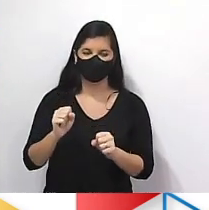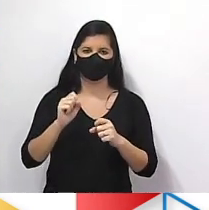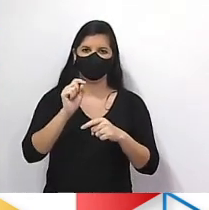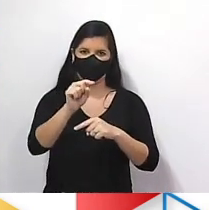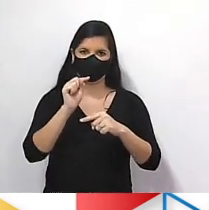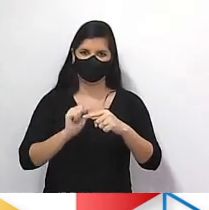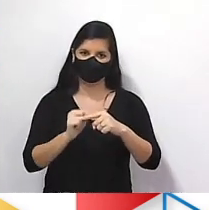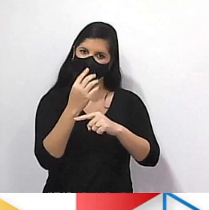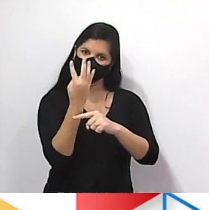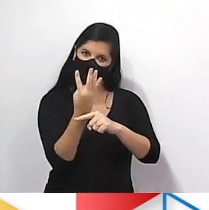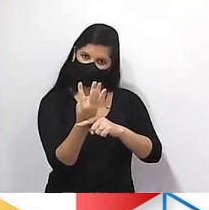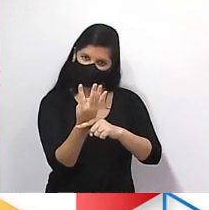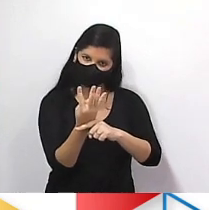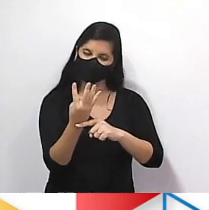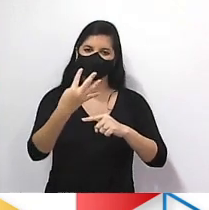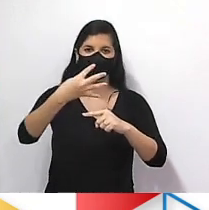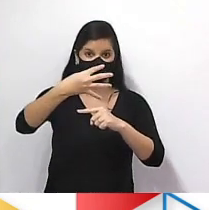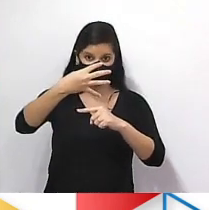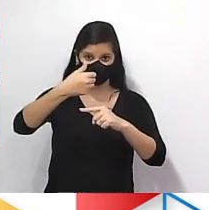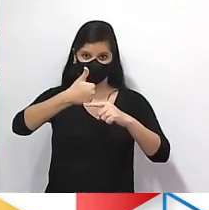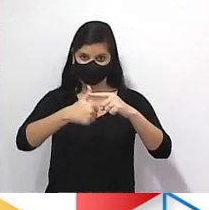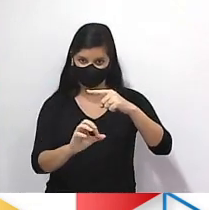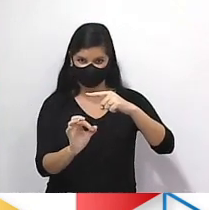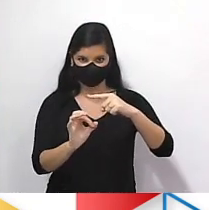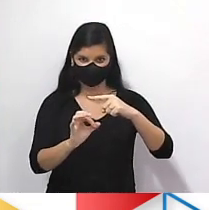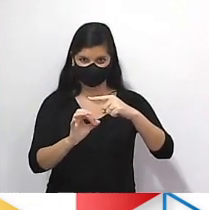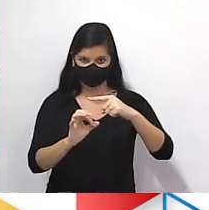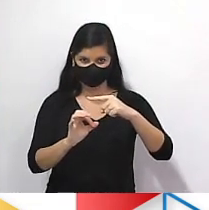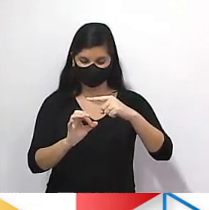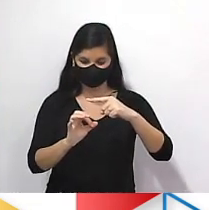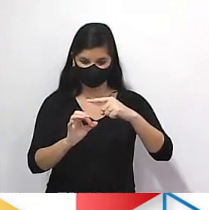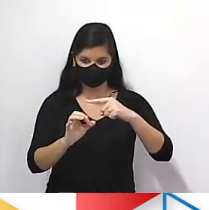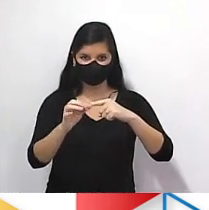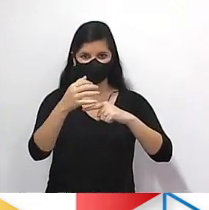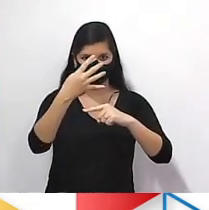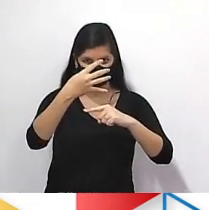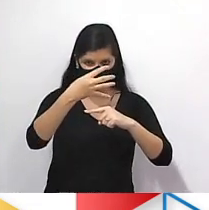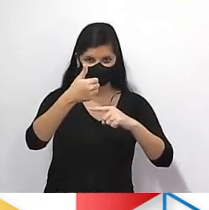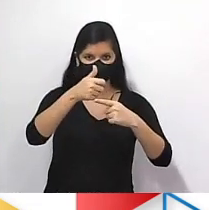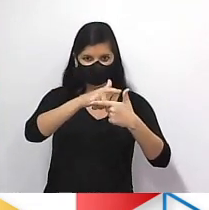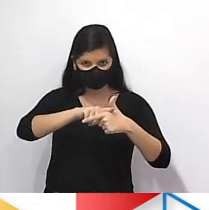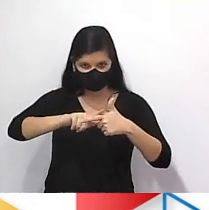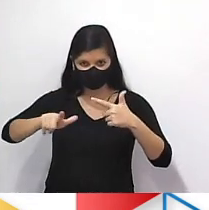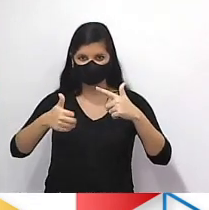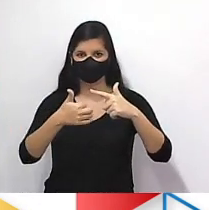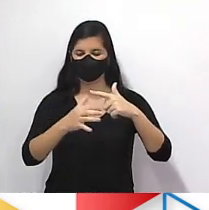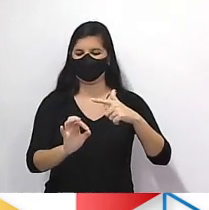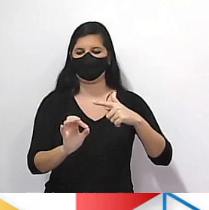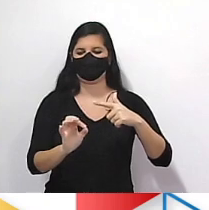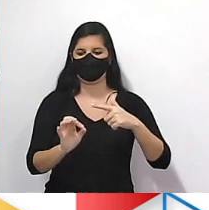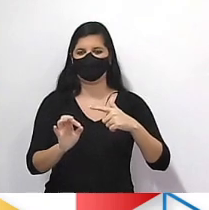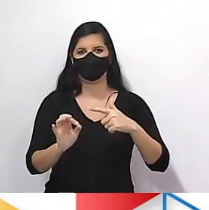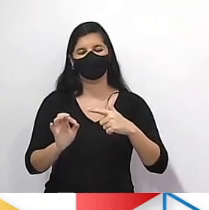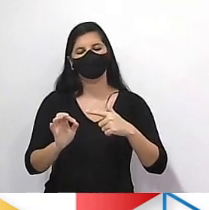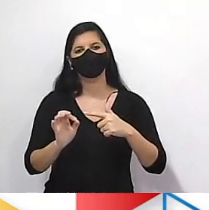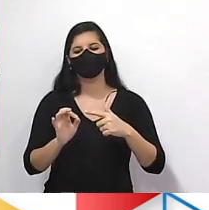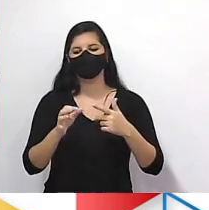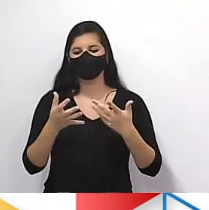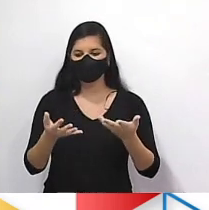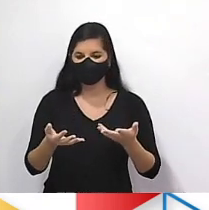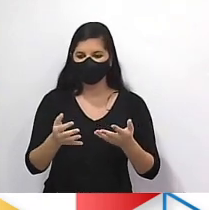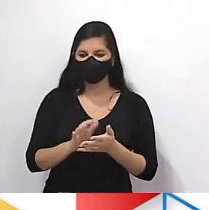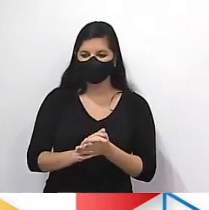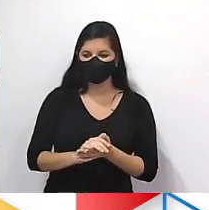razão 4 sobre 10, ou 4 está para 10, ou 4 dividido por 10. Tanto faz, tá?